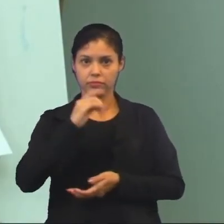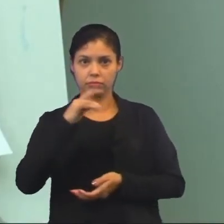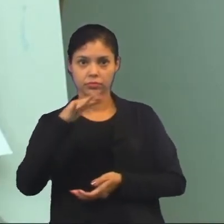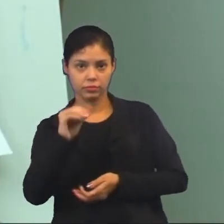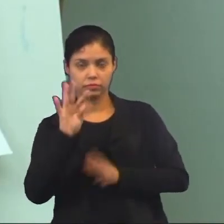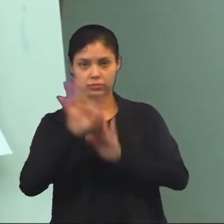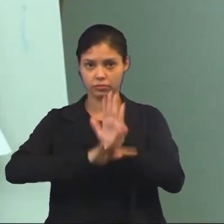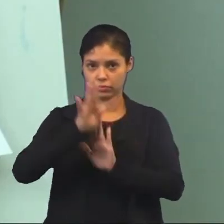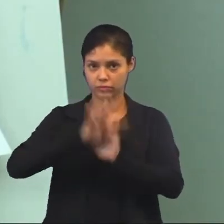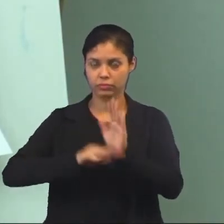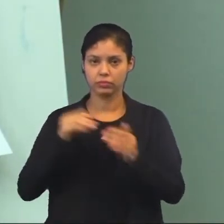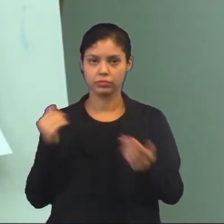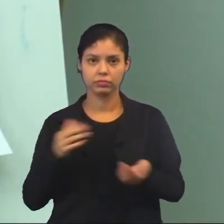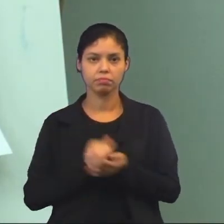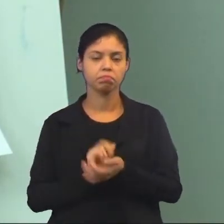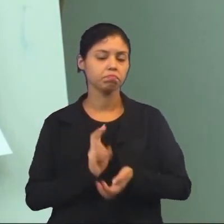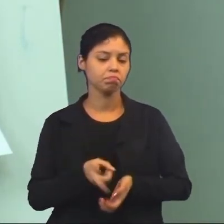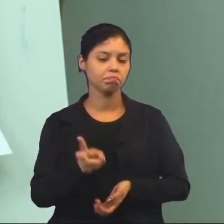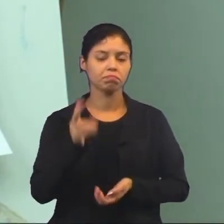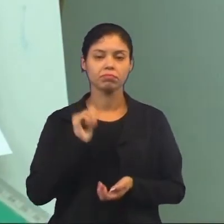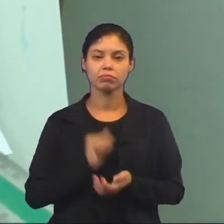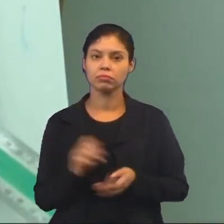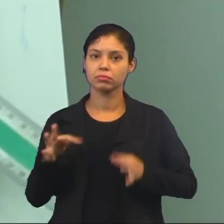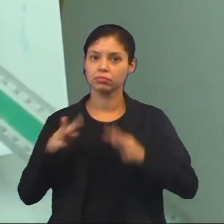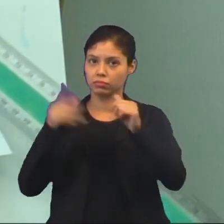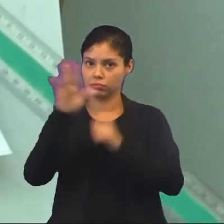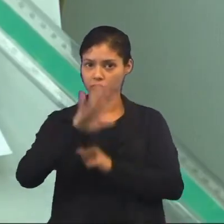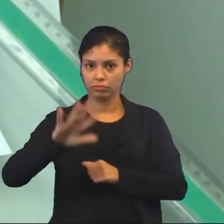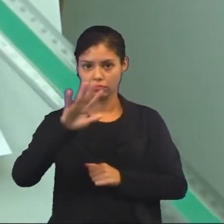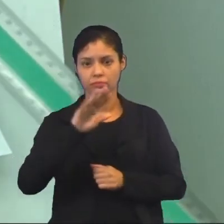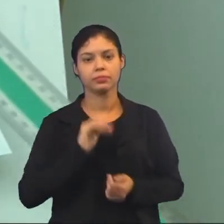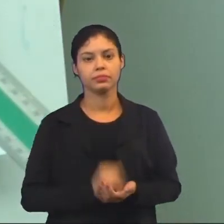corpo do texto, é a continuação de toda